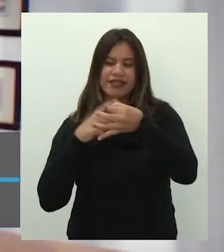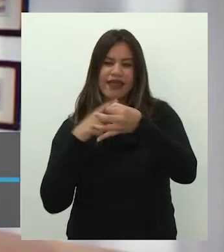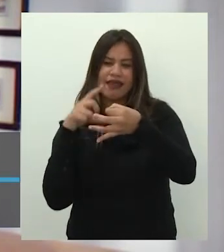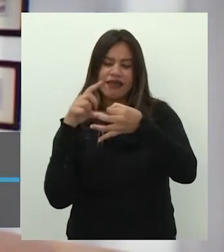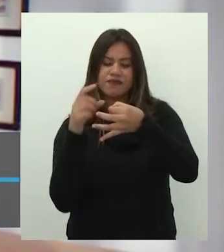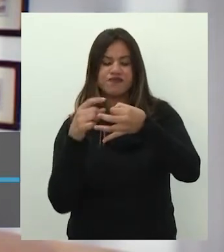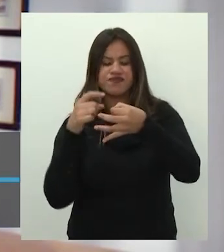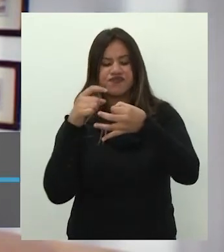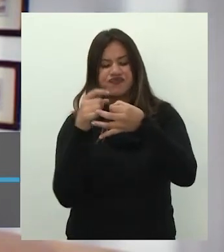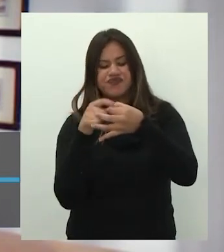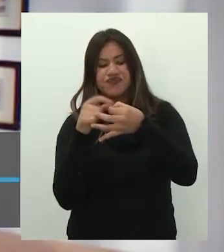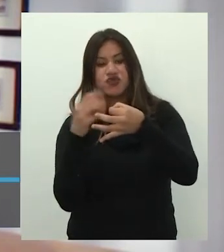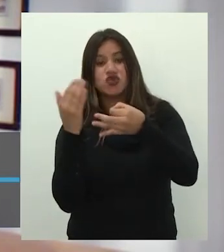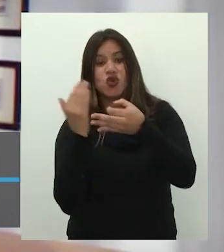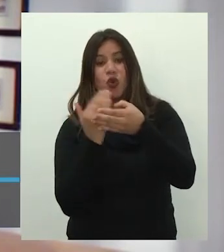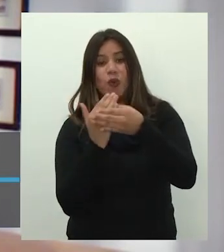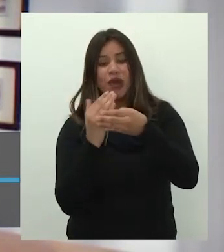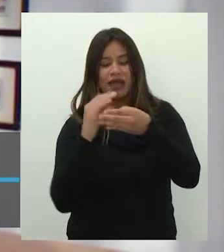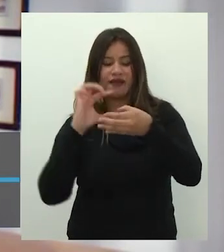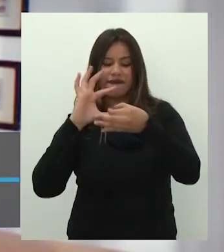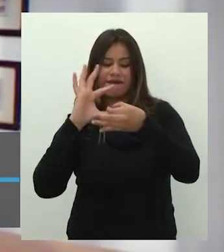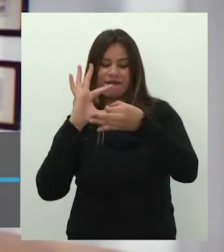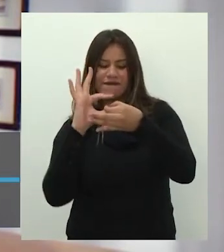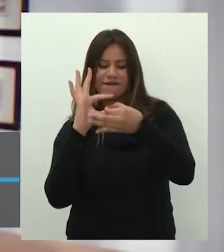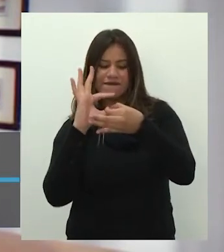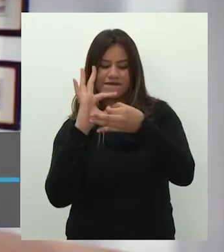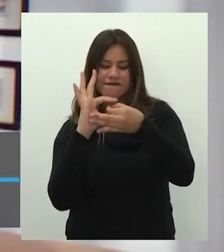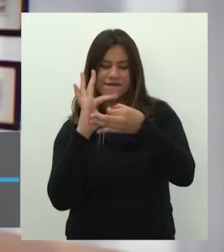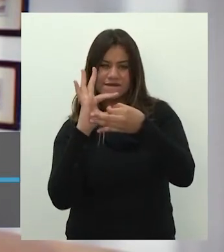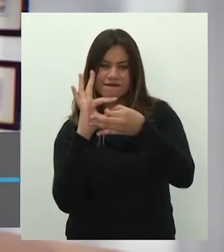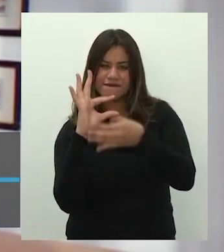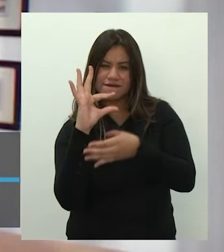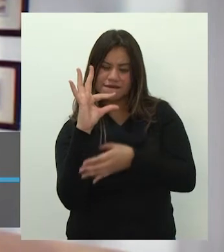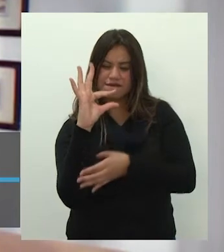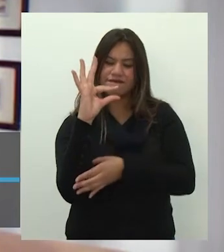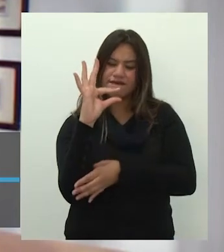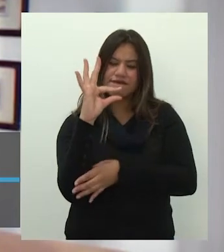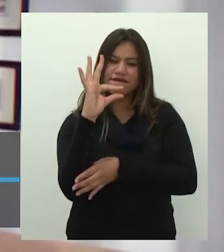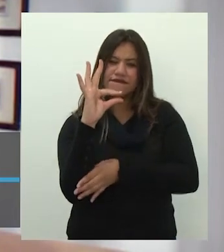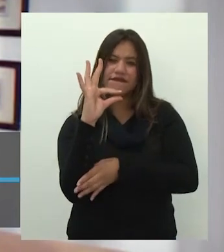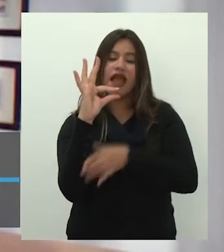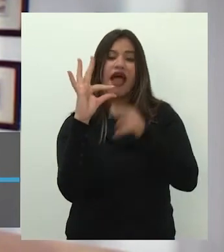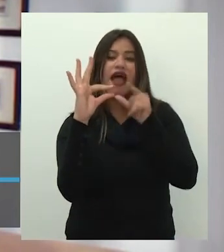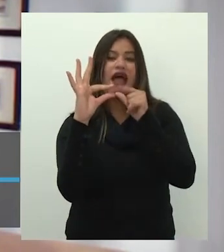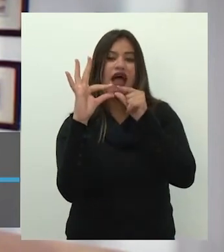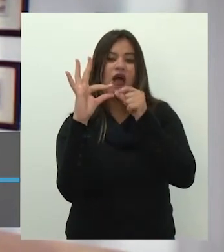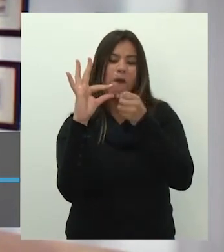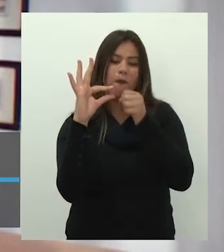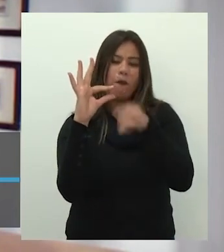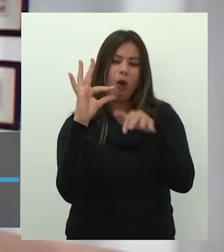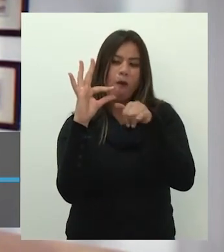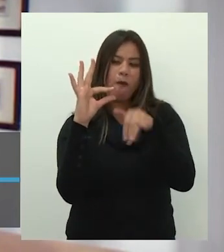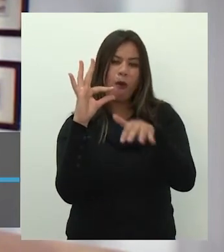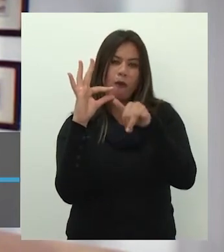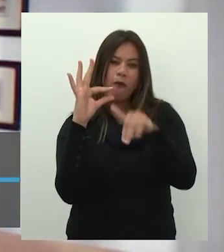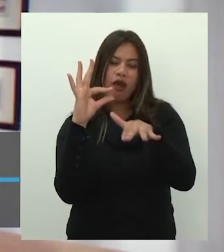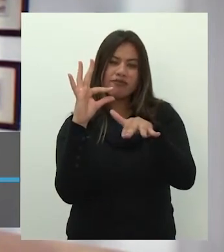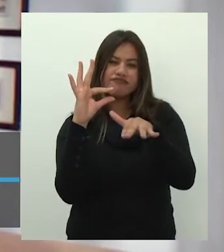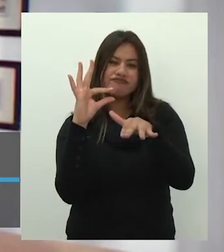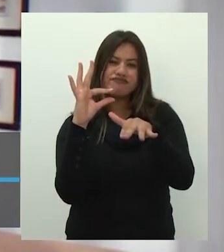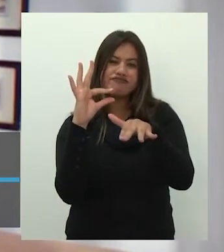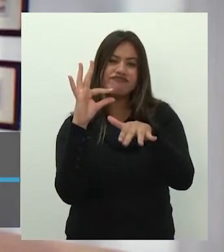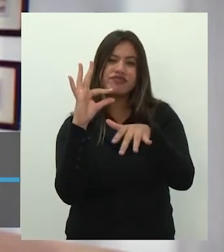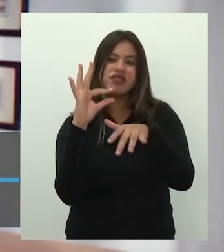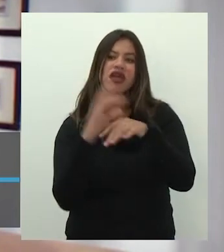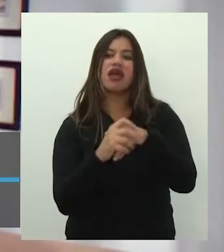intervertebral, também ele perde um pouquinho da água dele, né, ele fica mais rígido.